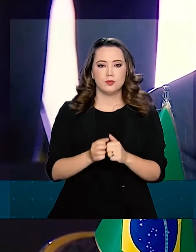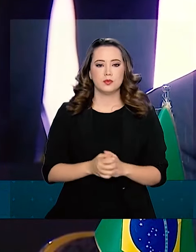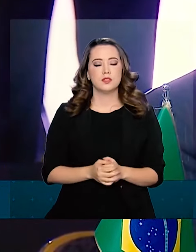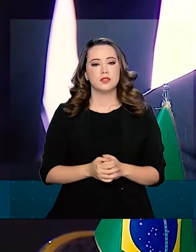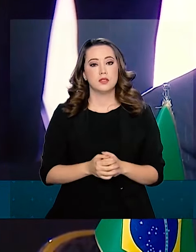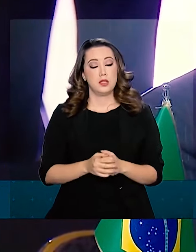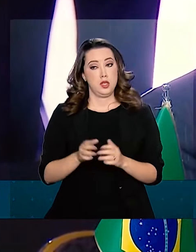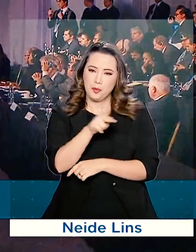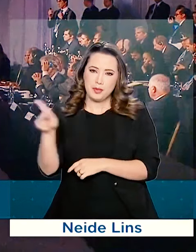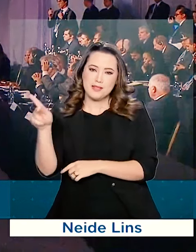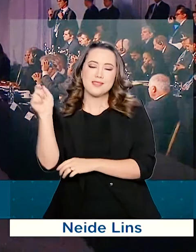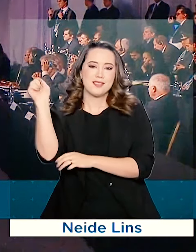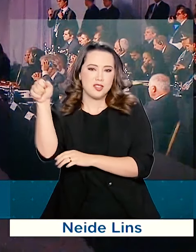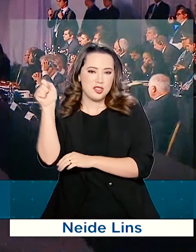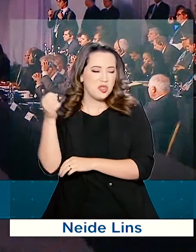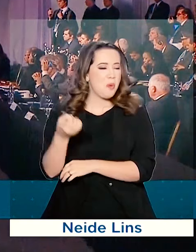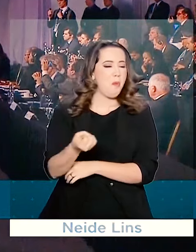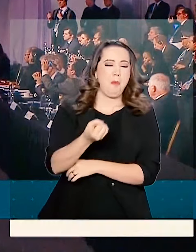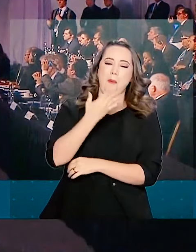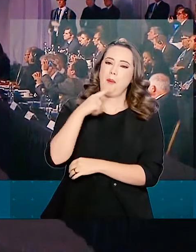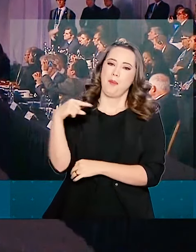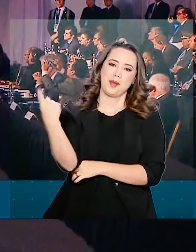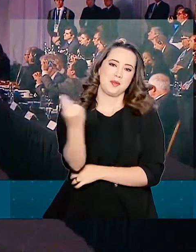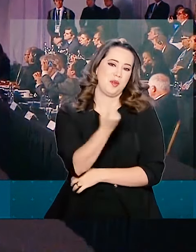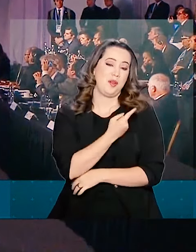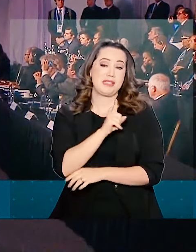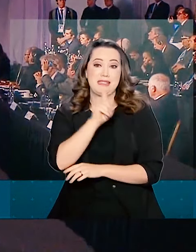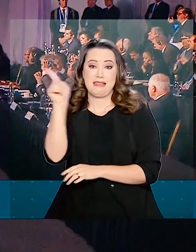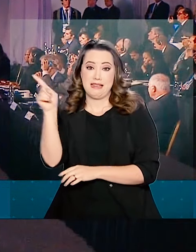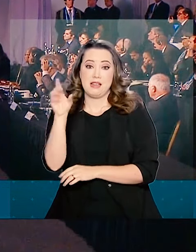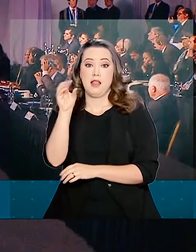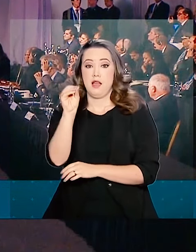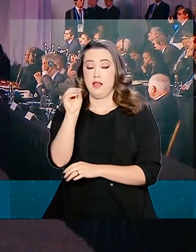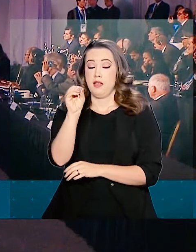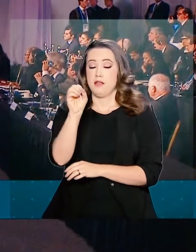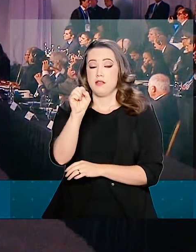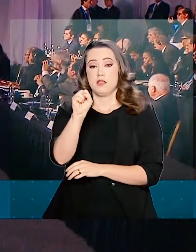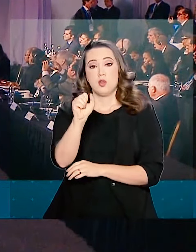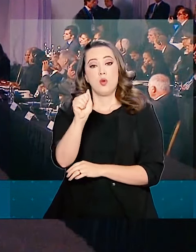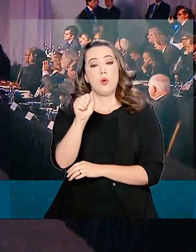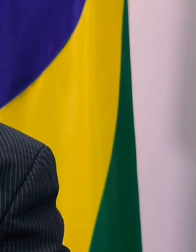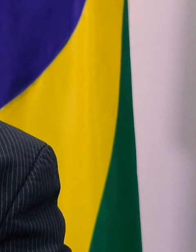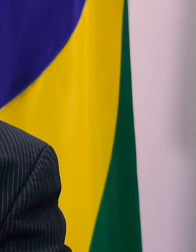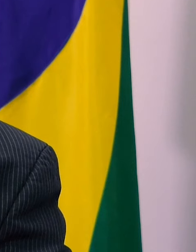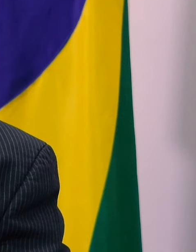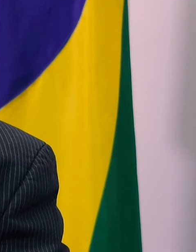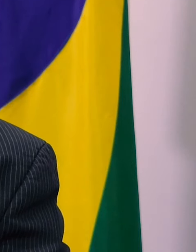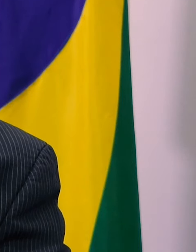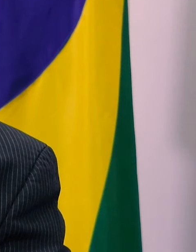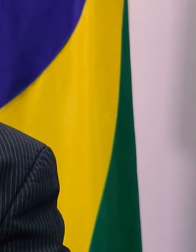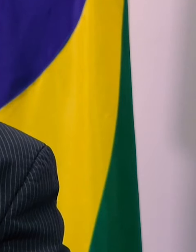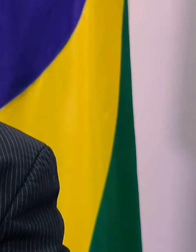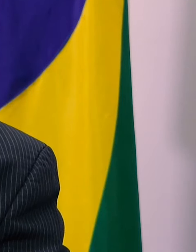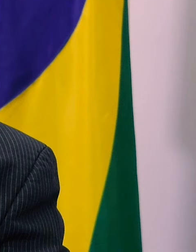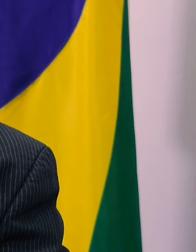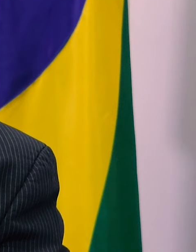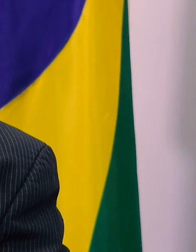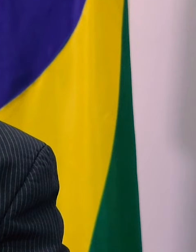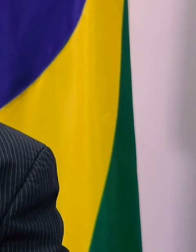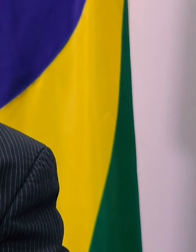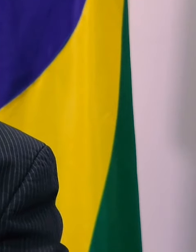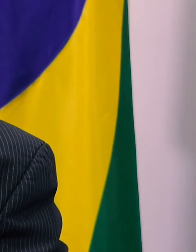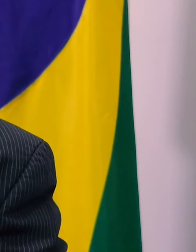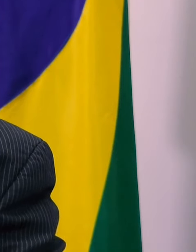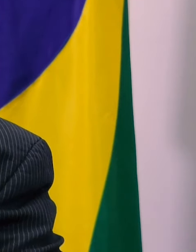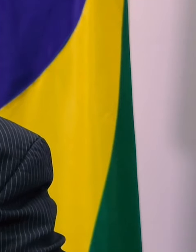do brasil no mercosul também mereceu atenção do diplomata brasileiro nós temos é entraves burocráticos além da média e além do tolerável